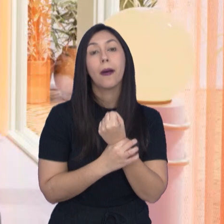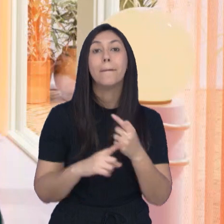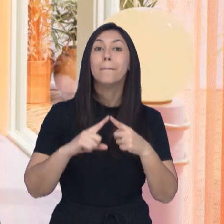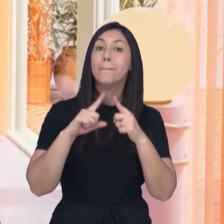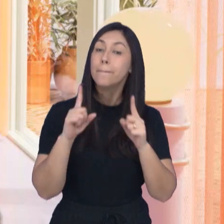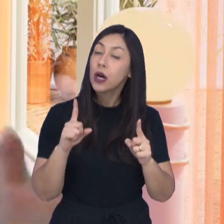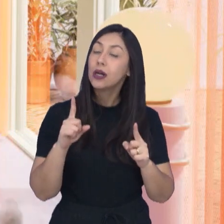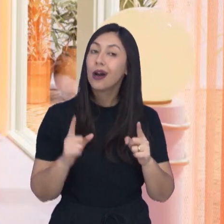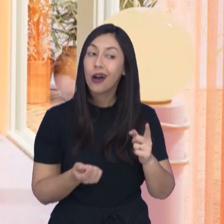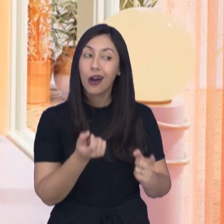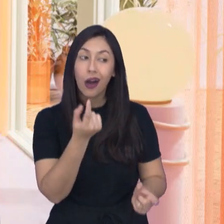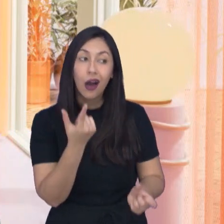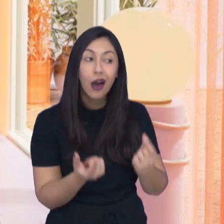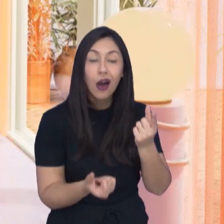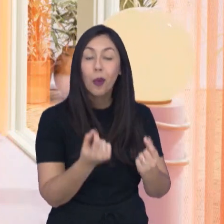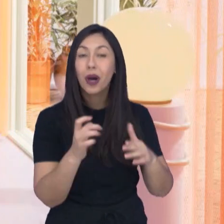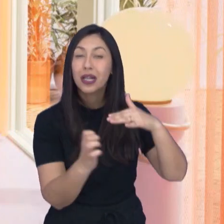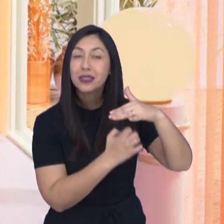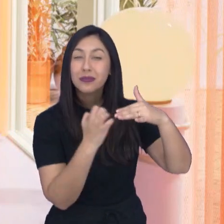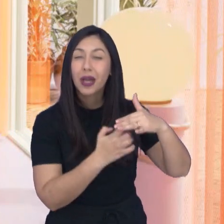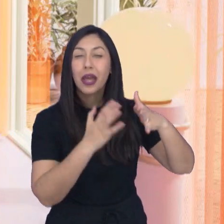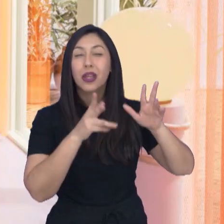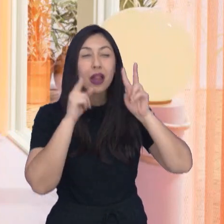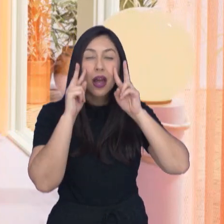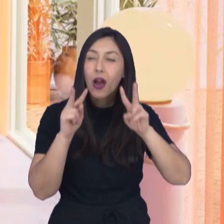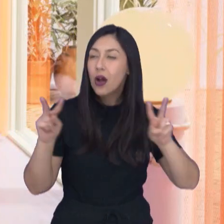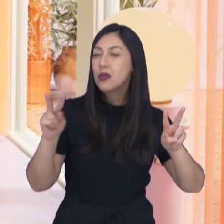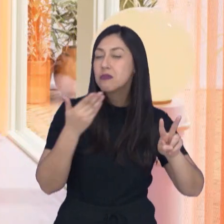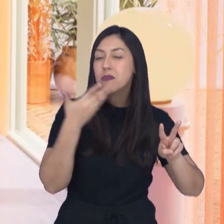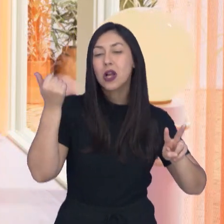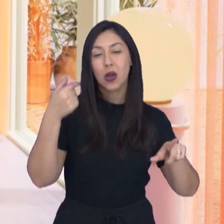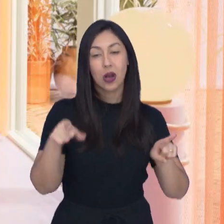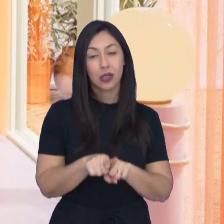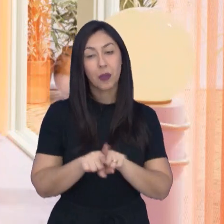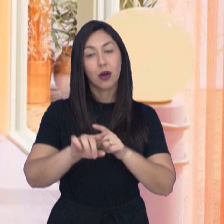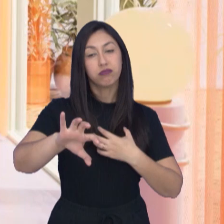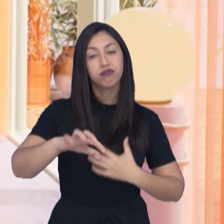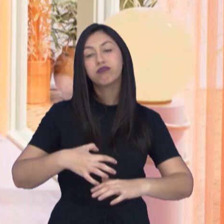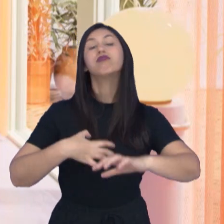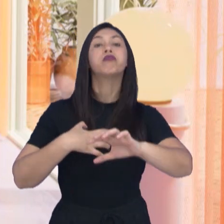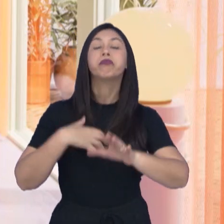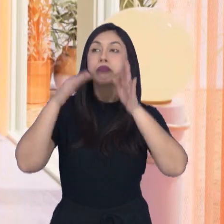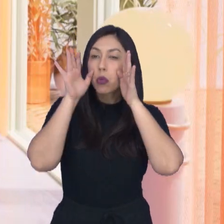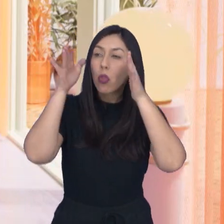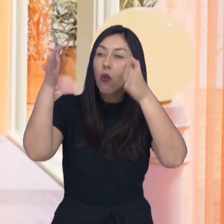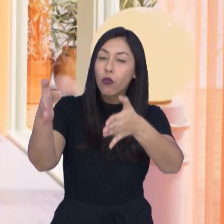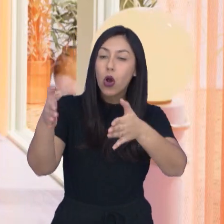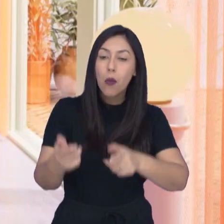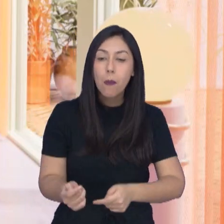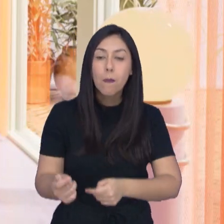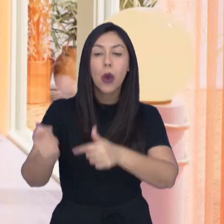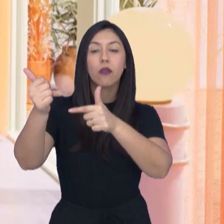empresas hoje, sim, que já tem esse olhar muito mais aguçado, tá, tem esse olhar aí humanizado que visa aí trazer benefícios,